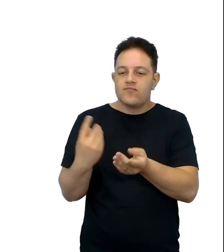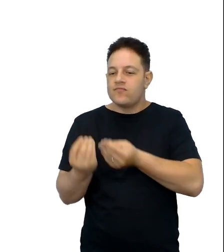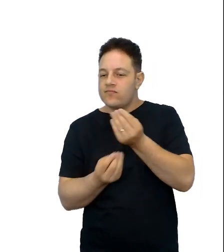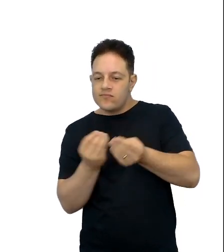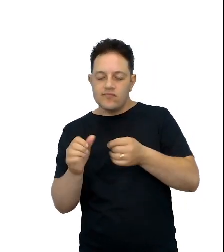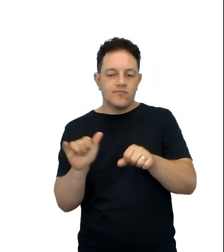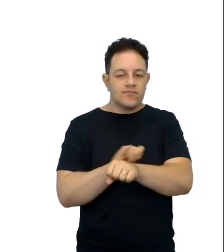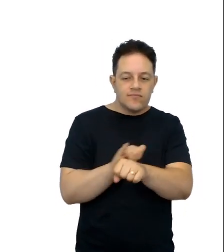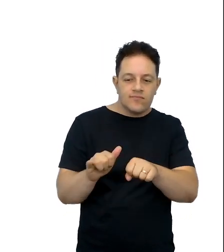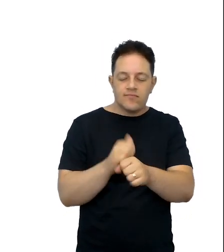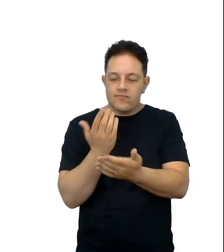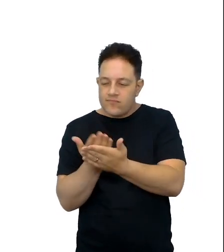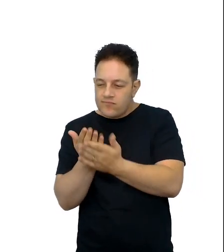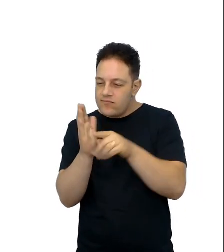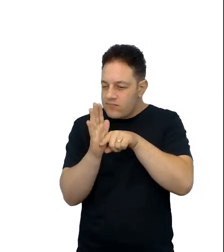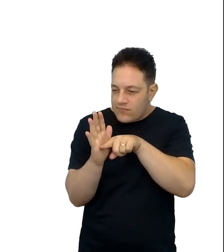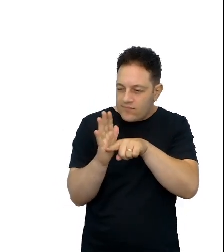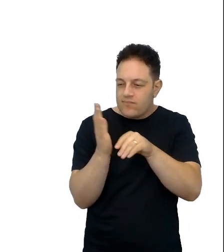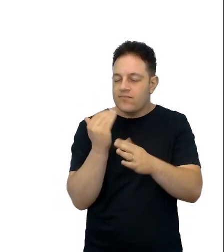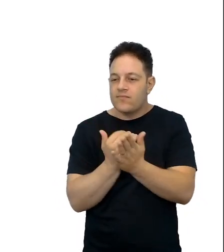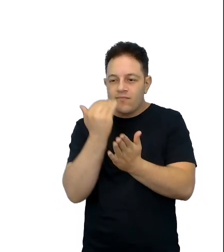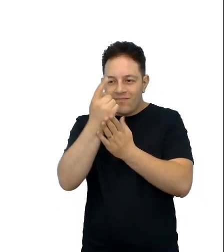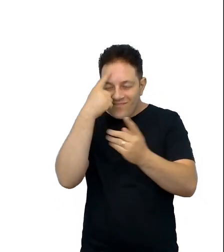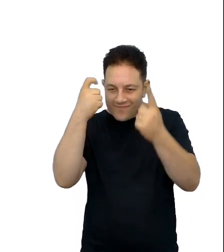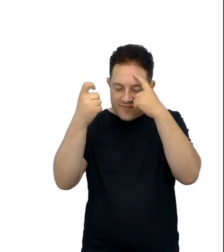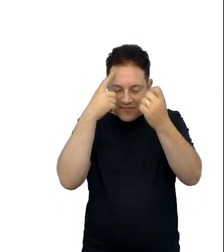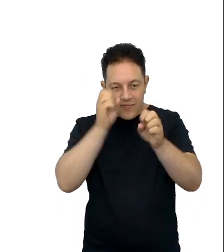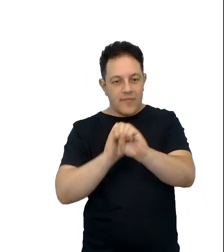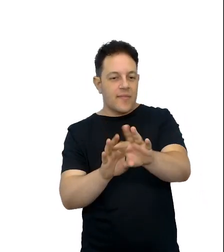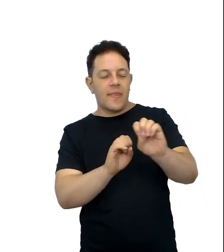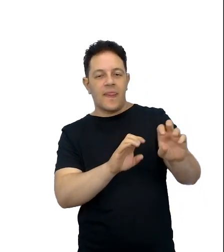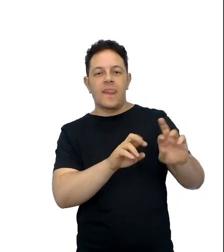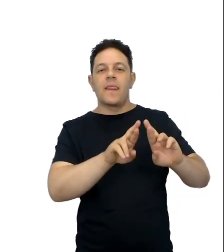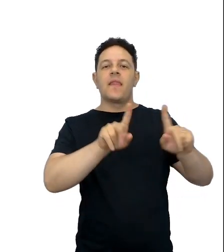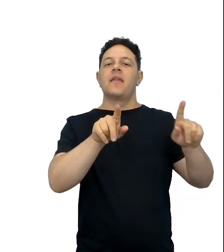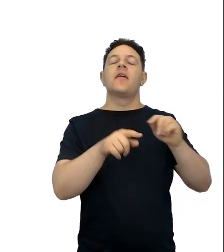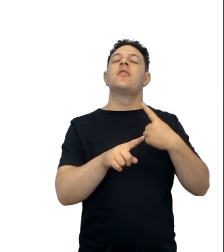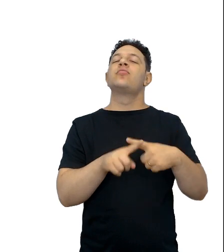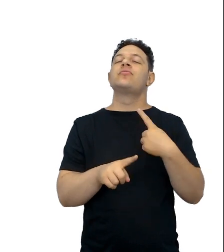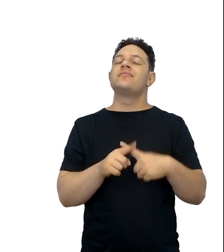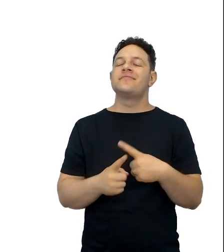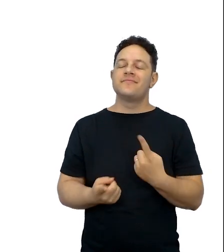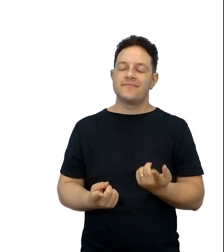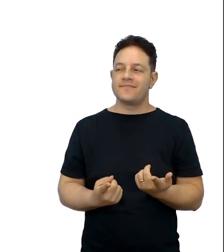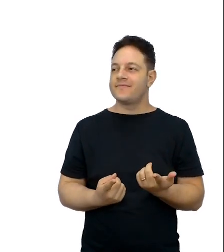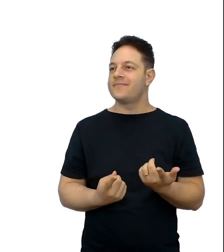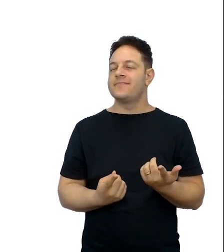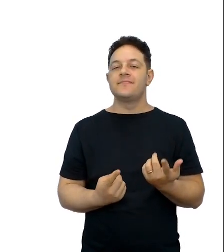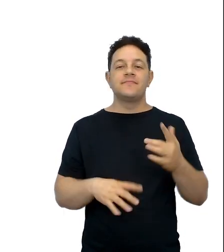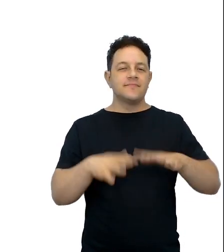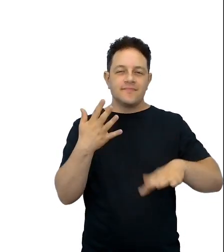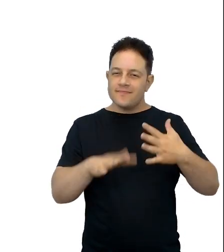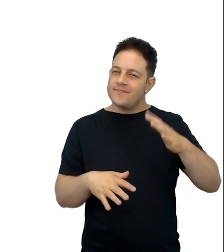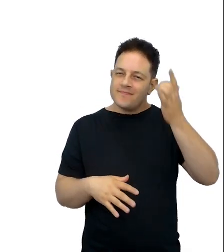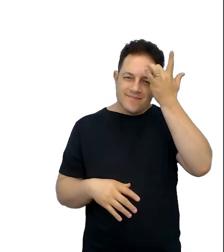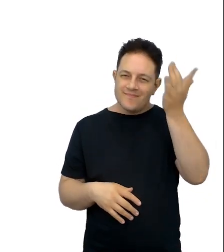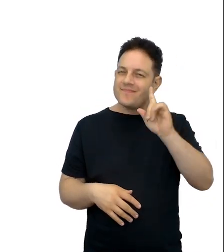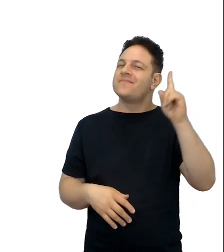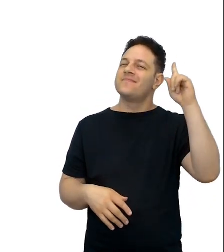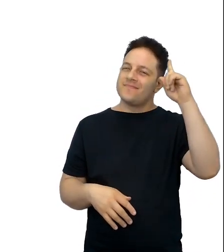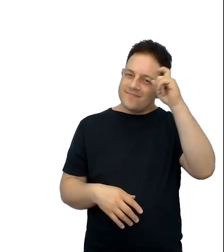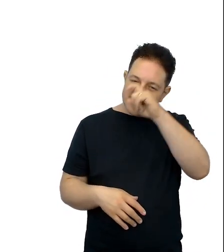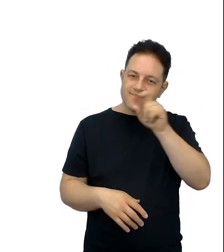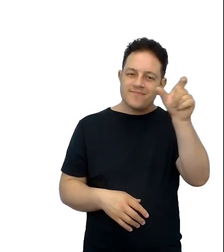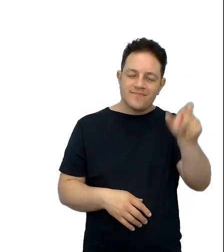estudando sobre, né, os racionais, esse conjunto, porque é tão, às vezes, difícil para o